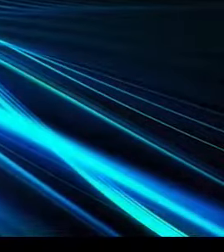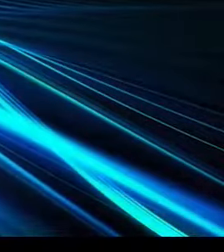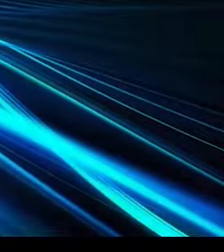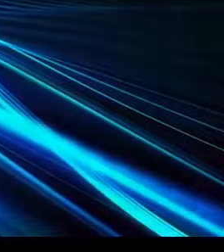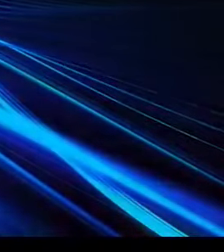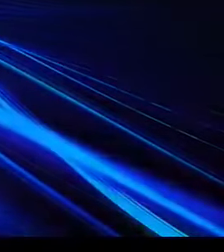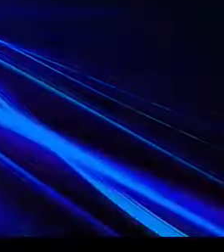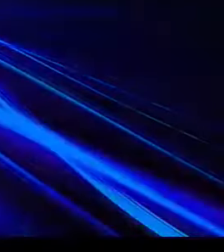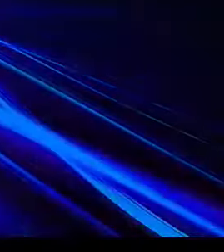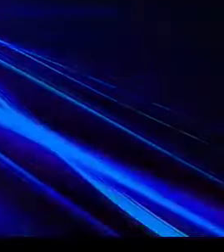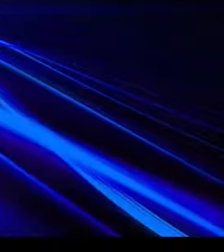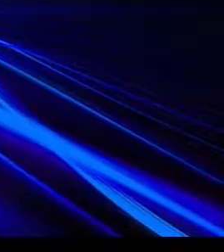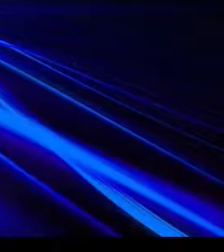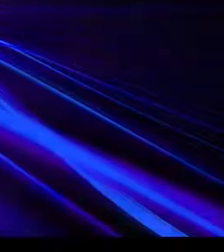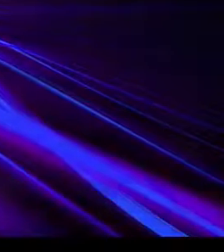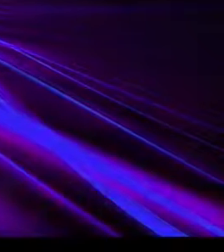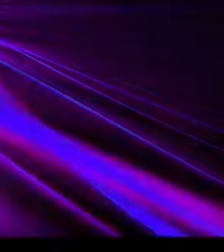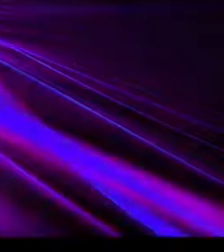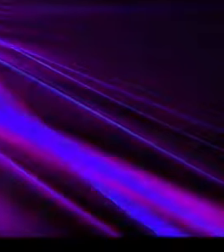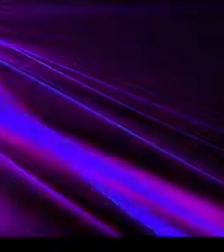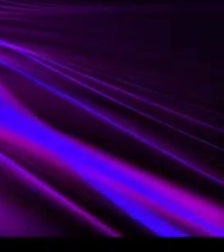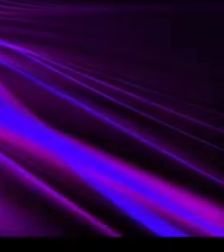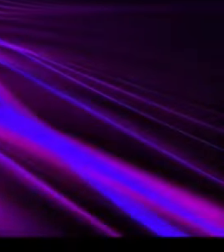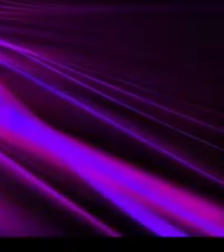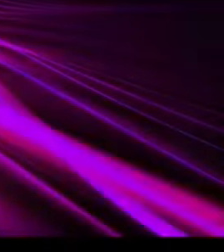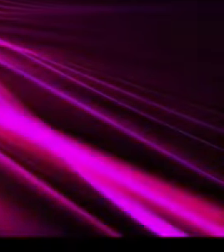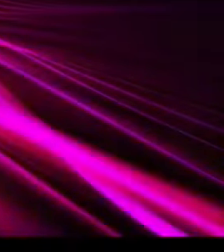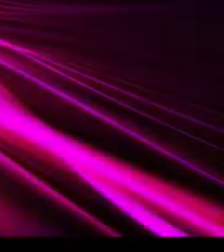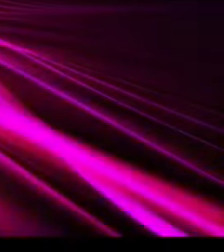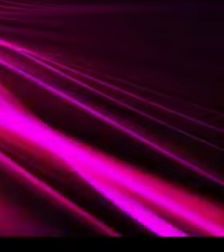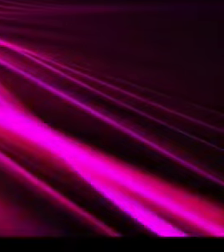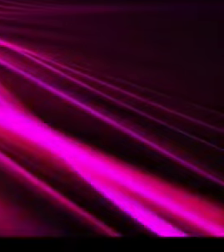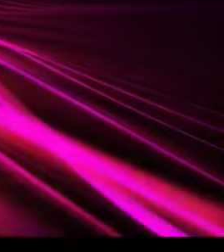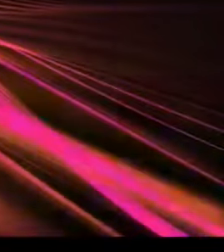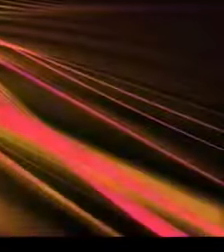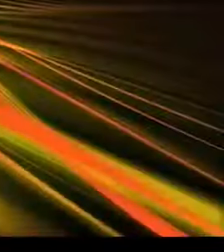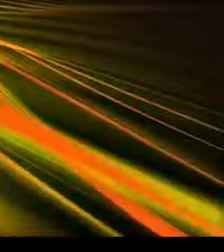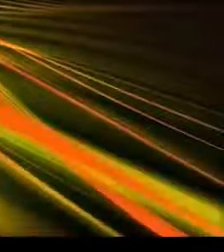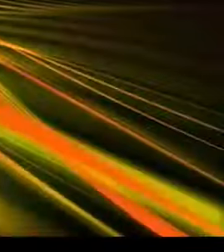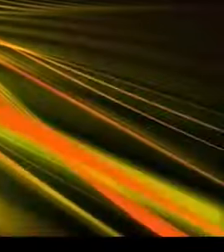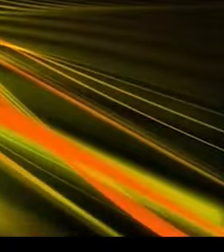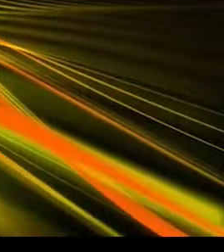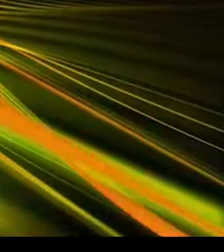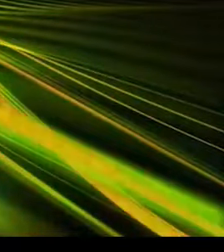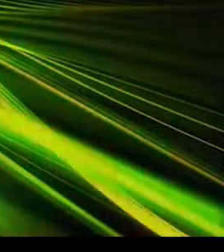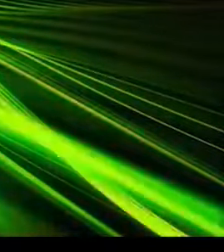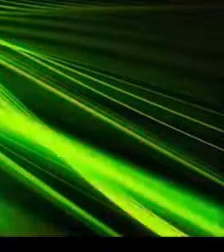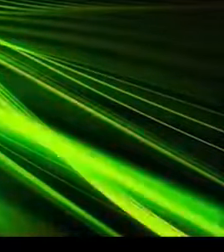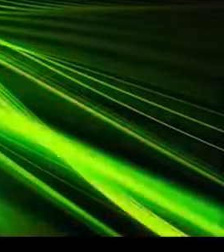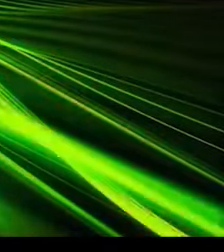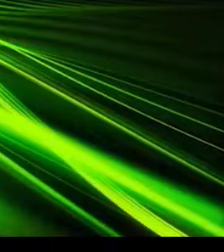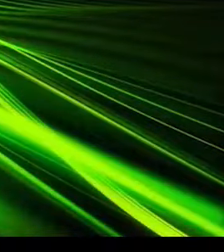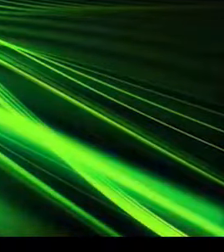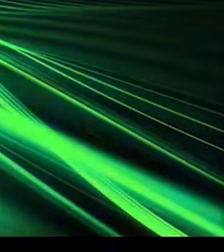there were millions, 10 times millions. Bem-vindo a Filadélfia Produções.